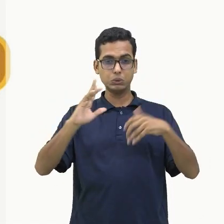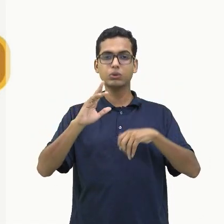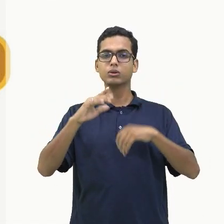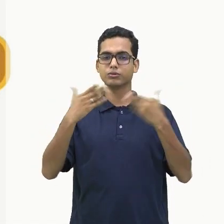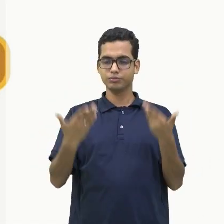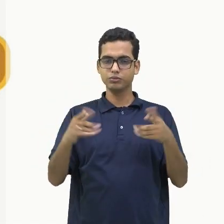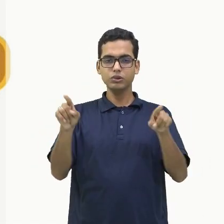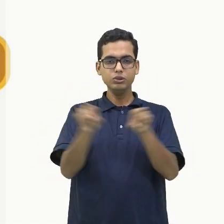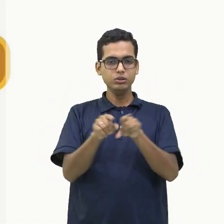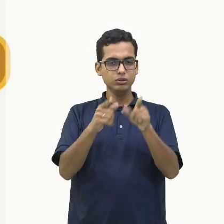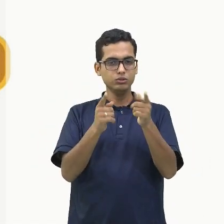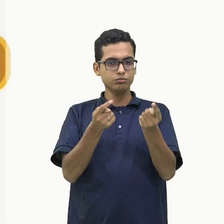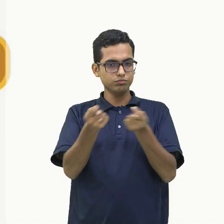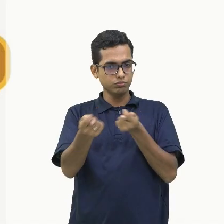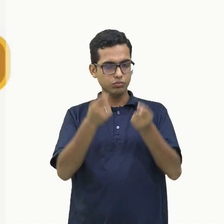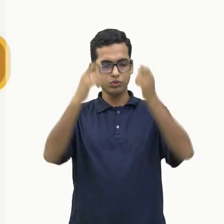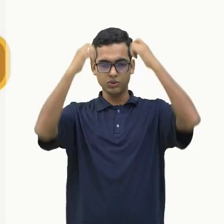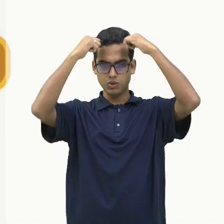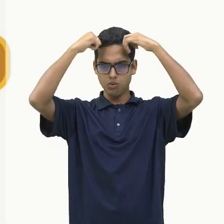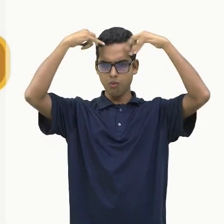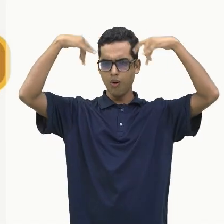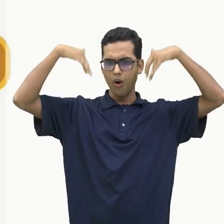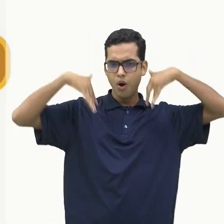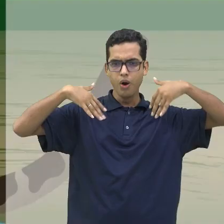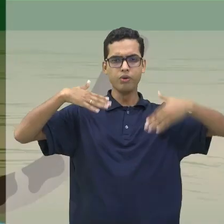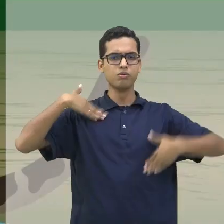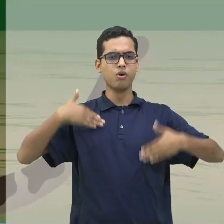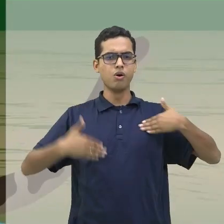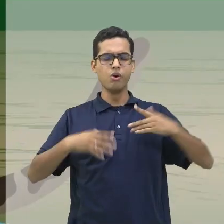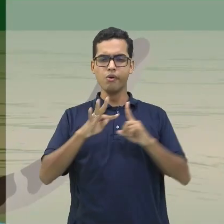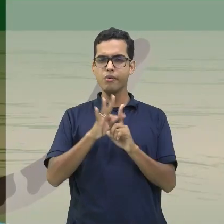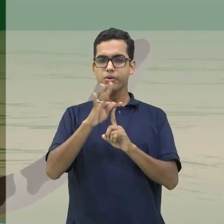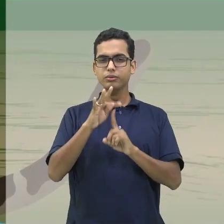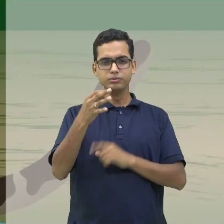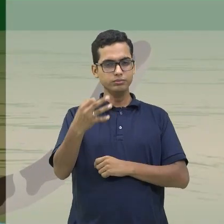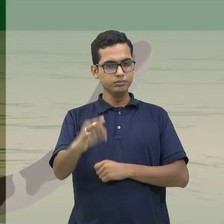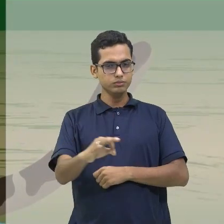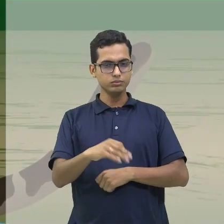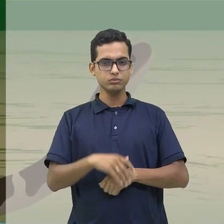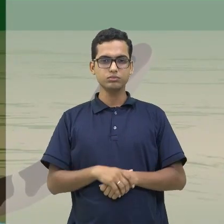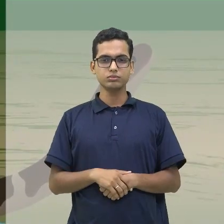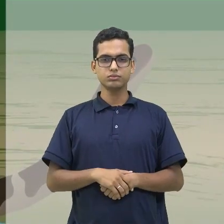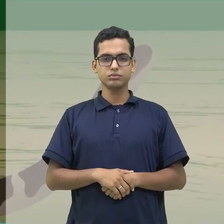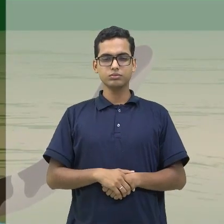da temperatura corporal, certo? Então,